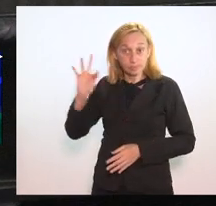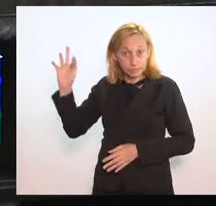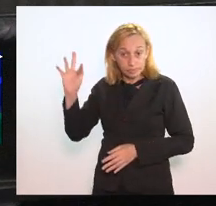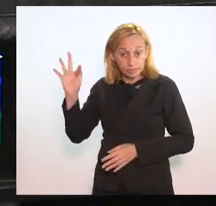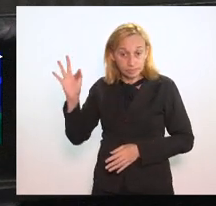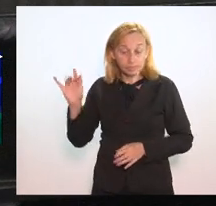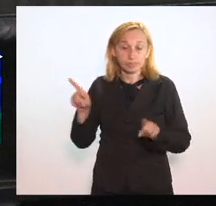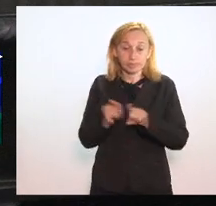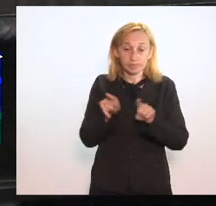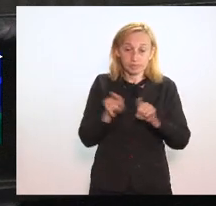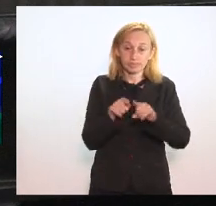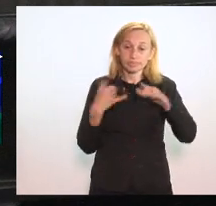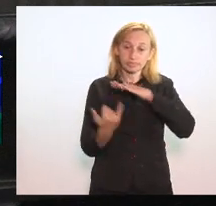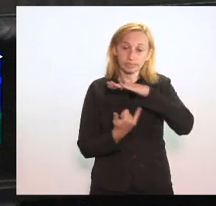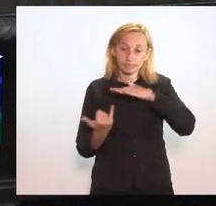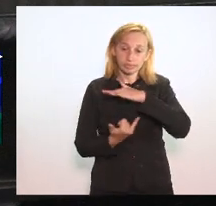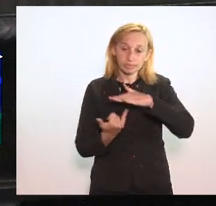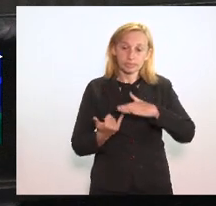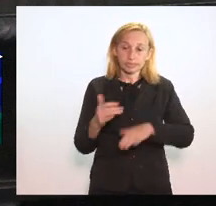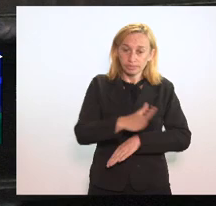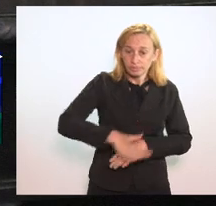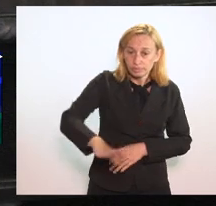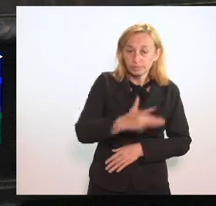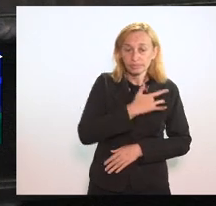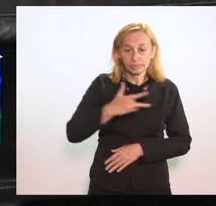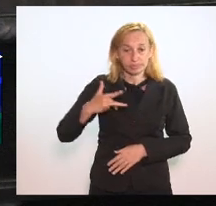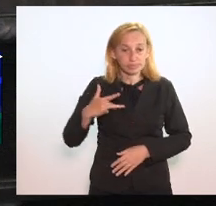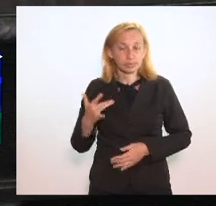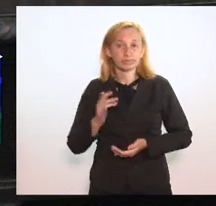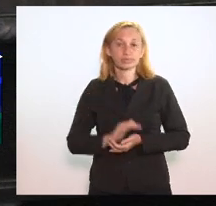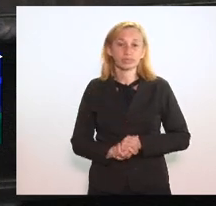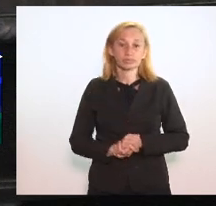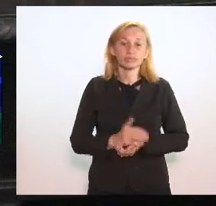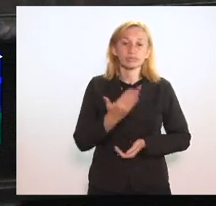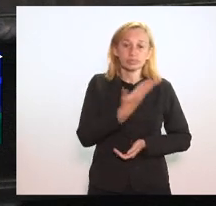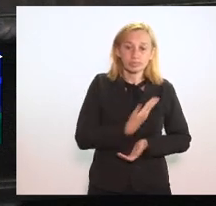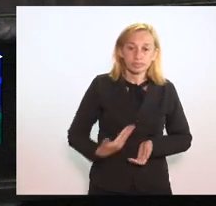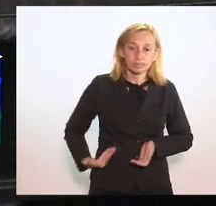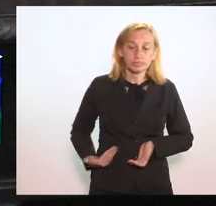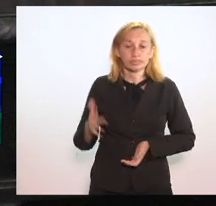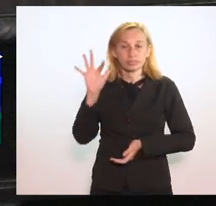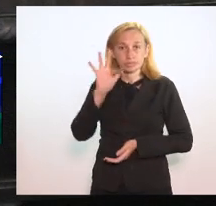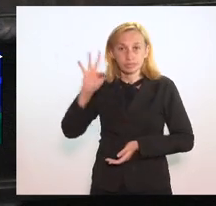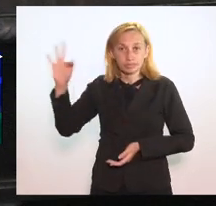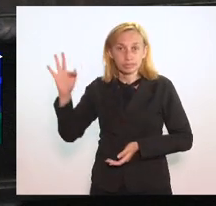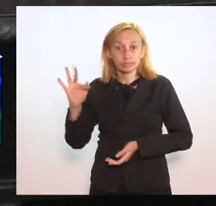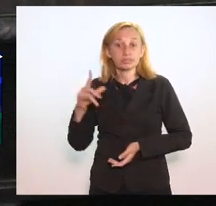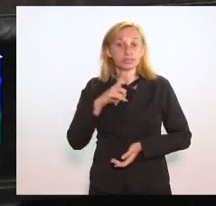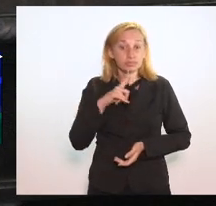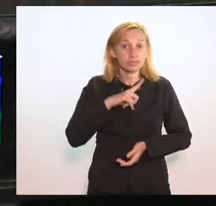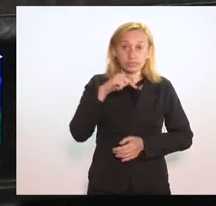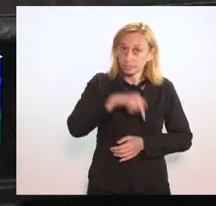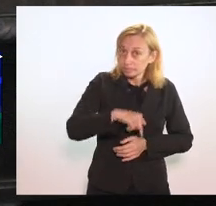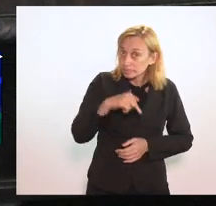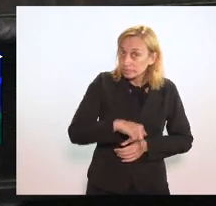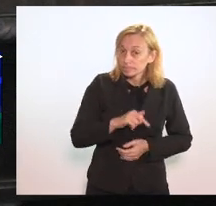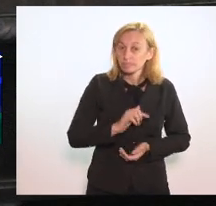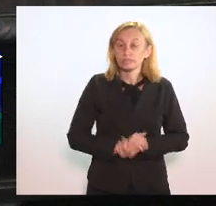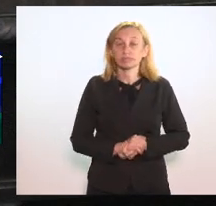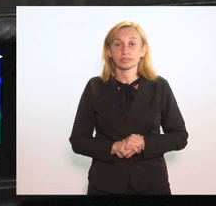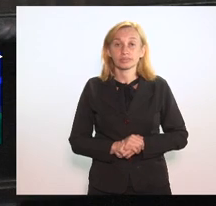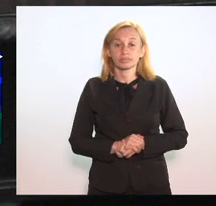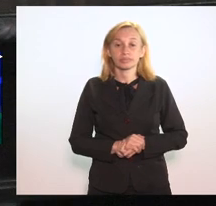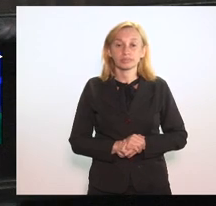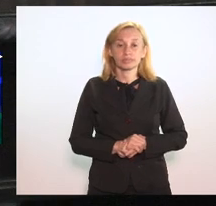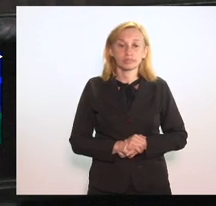temos institutos da área da saúde comandados pelo governo federal e o que nós temos aqui é